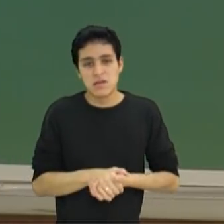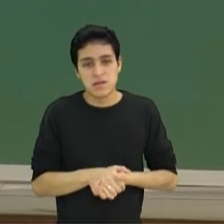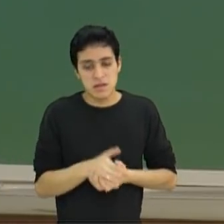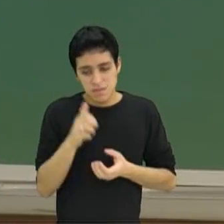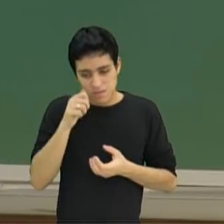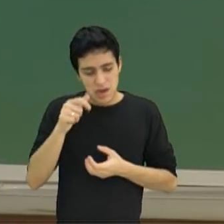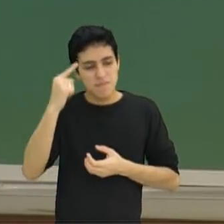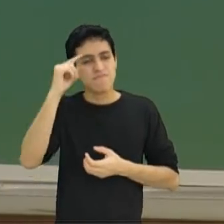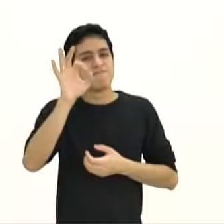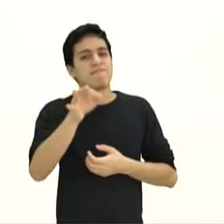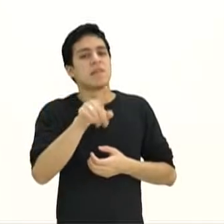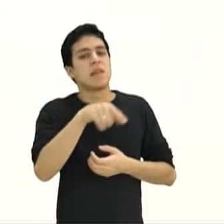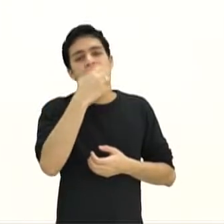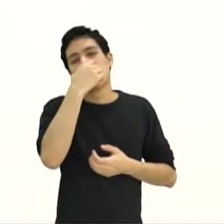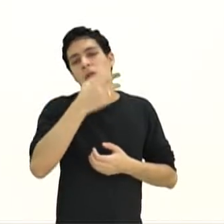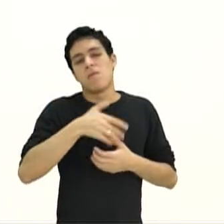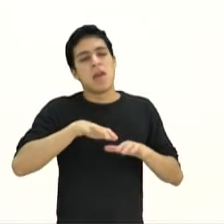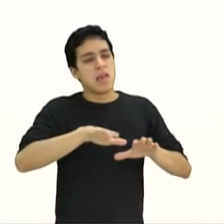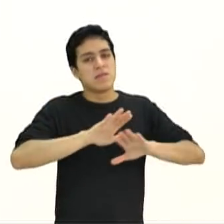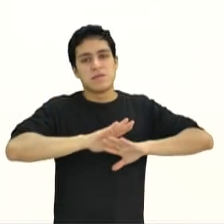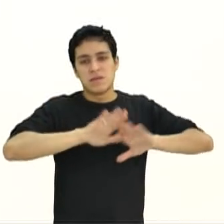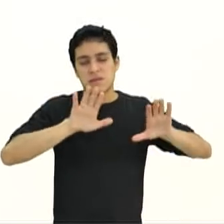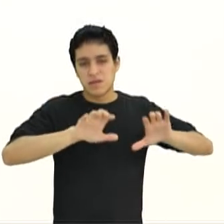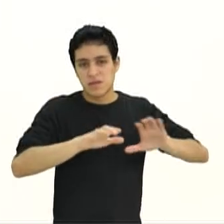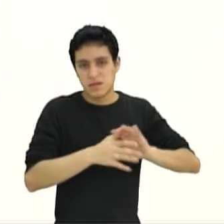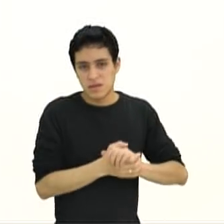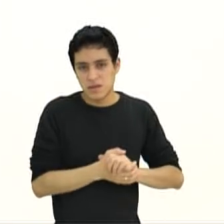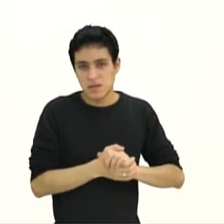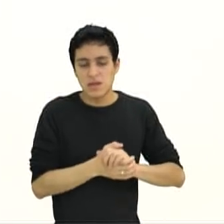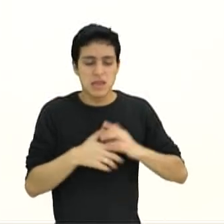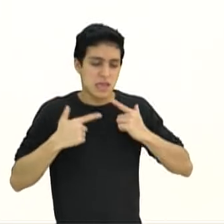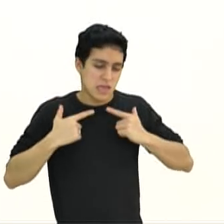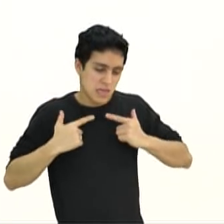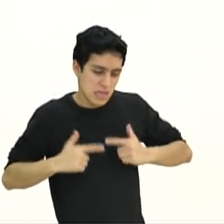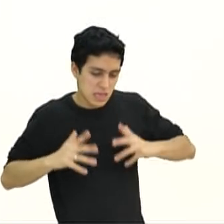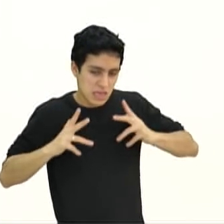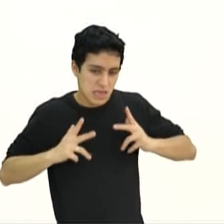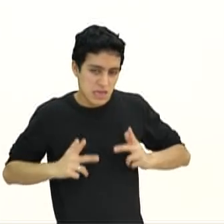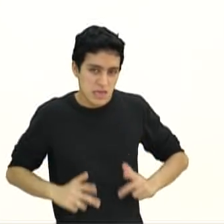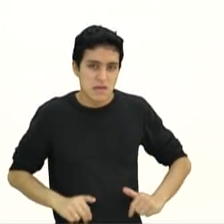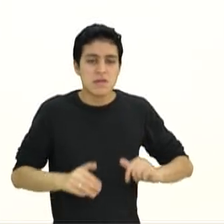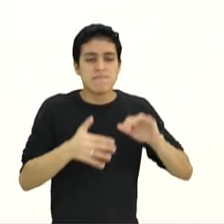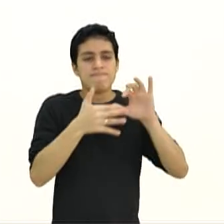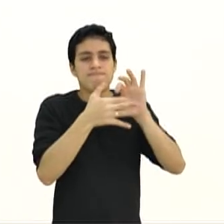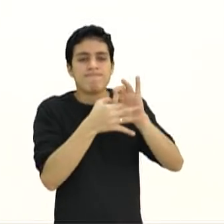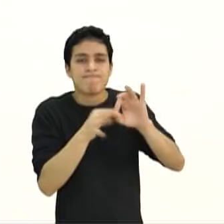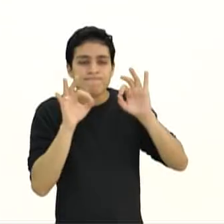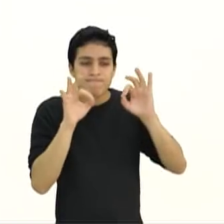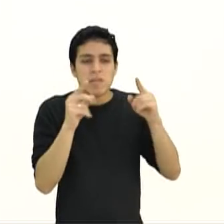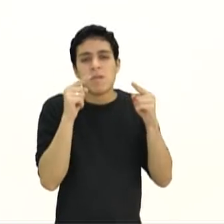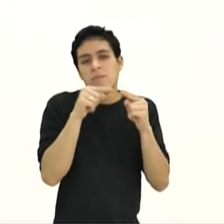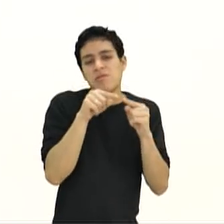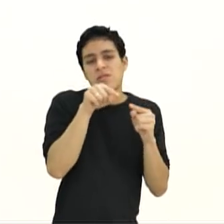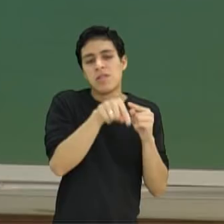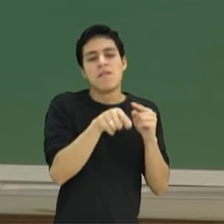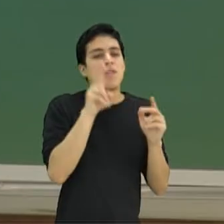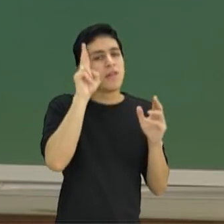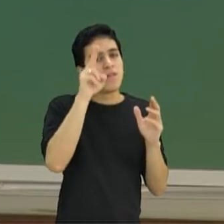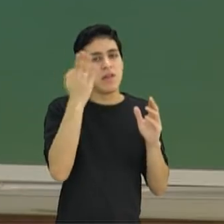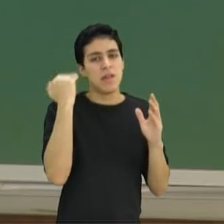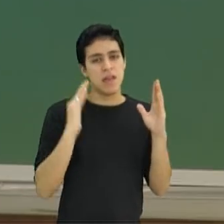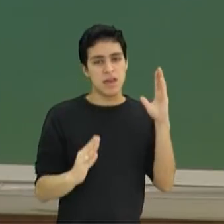conclui que bom mesmo é permanecer assim como inocente e pueril, de acordo com o objetivo do conto na